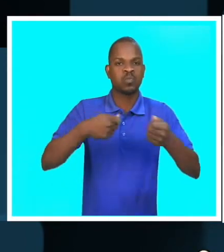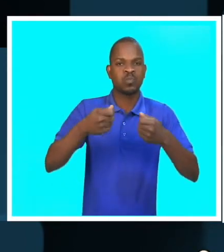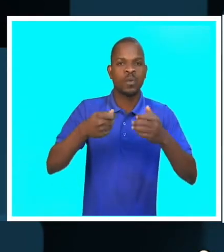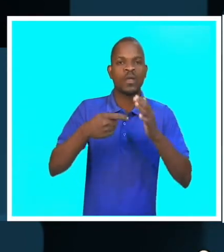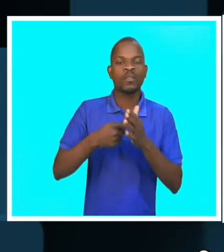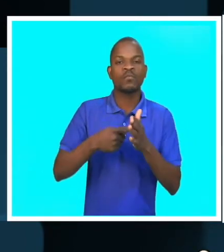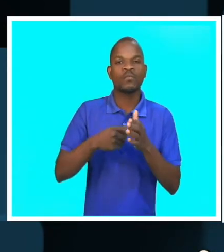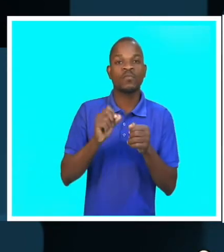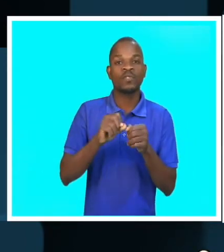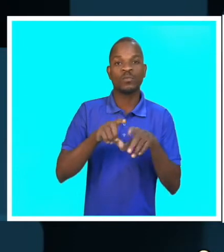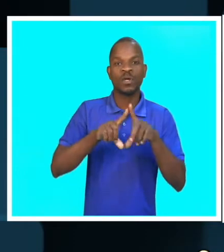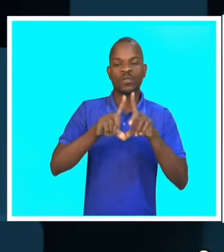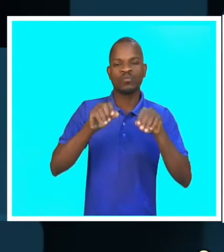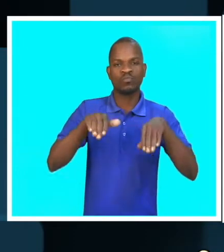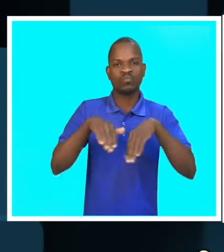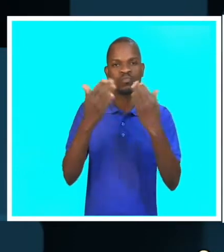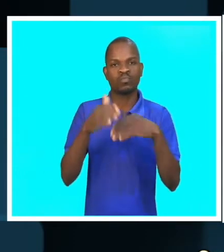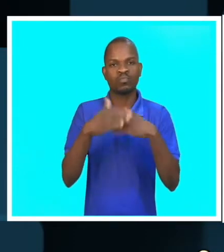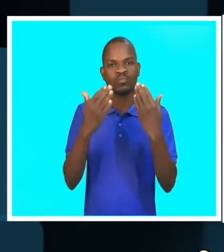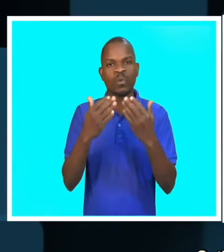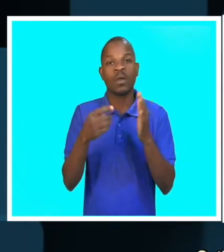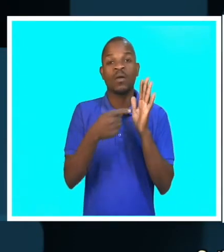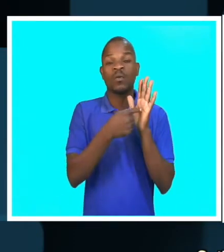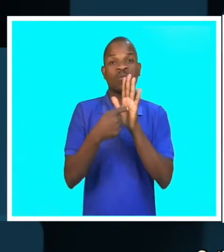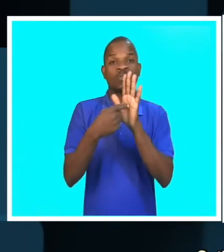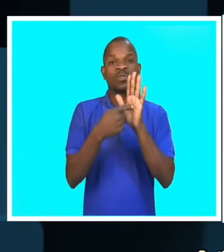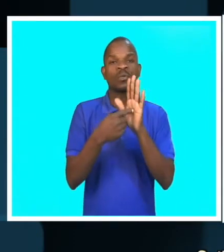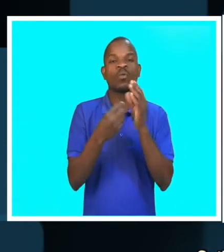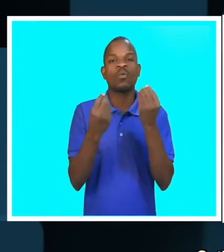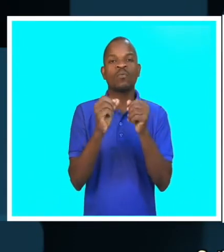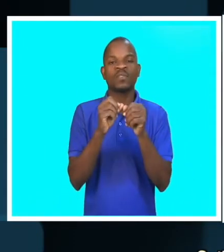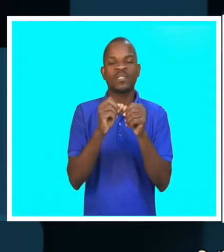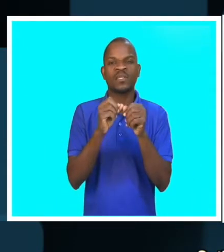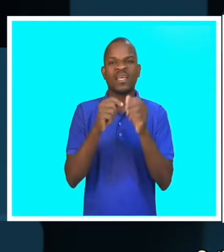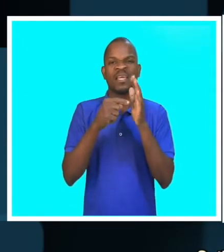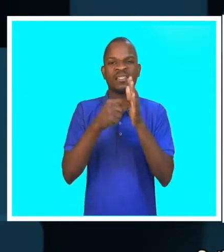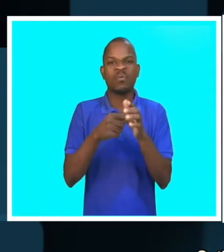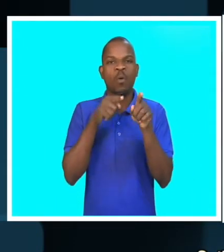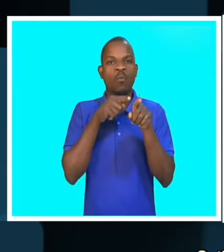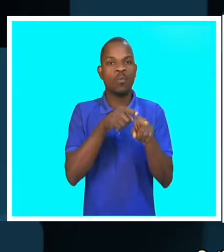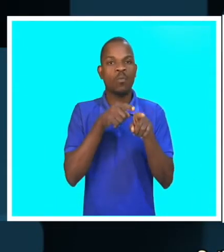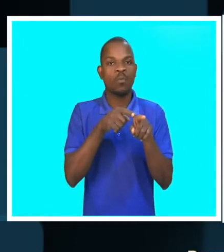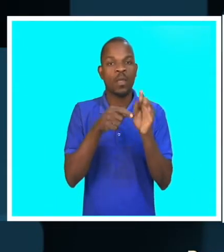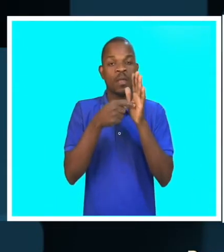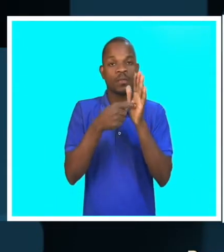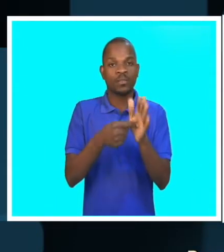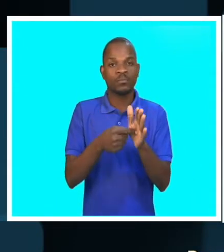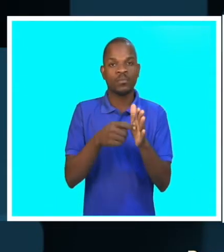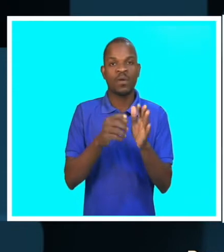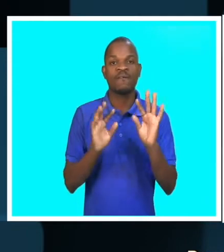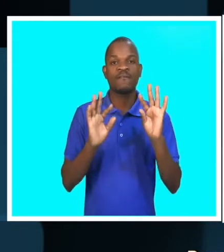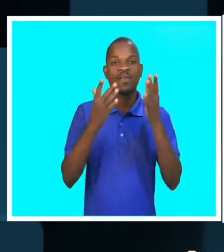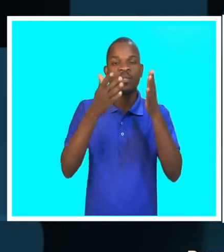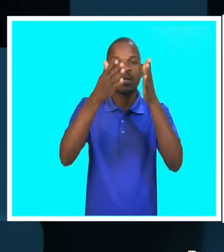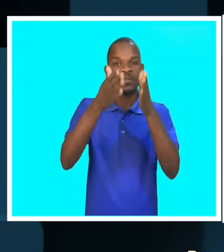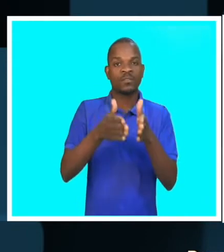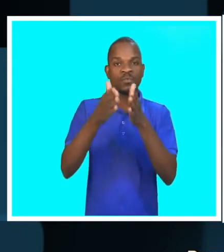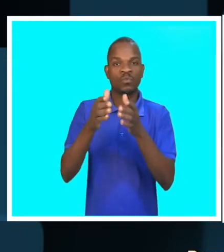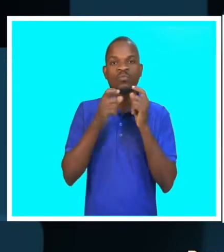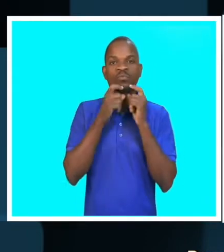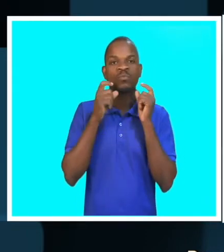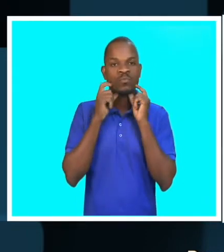usamos aquilo que é o nosso cotidiano, satirizando neste caso. Nós fazemos sátira, pegamos naquilo